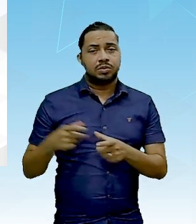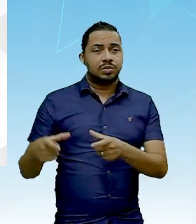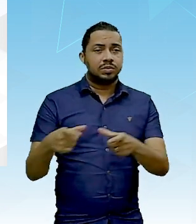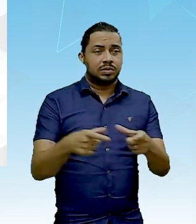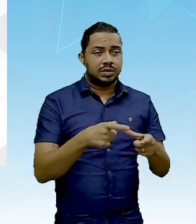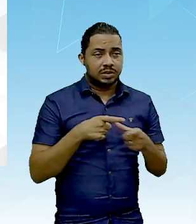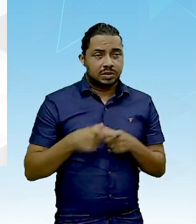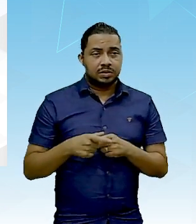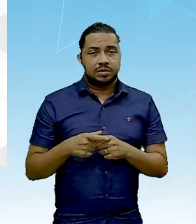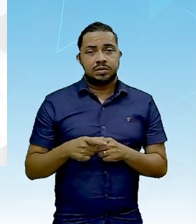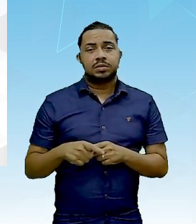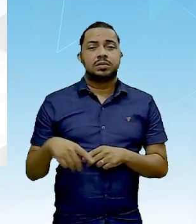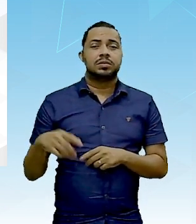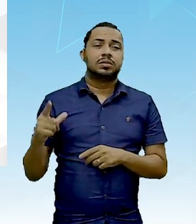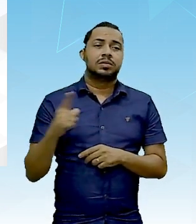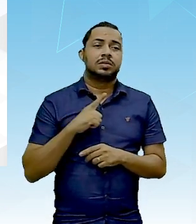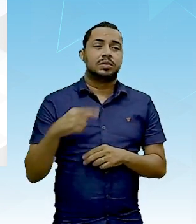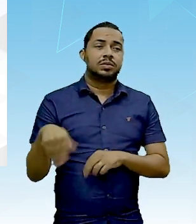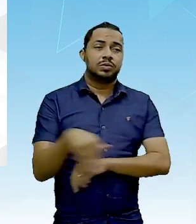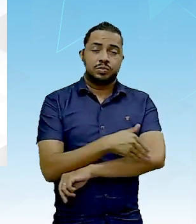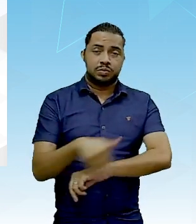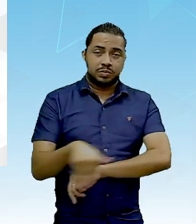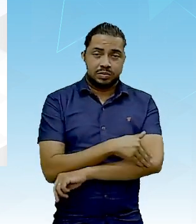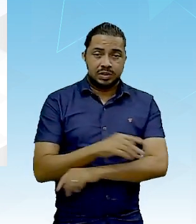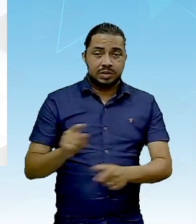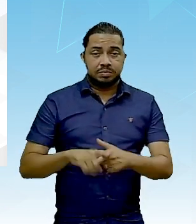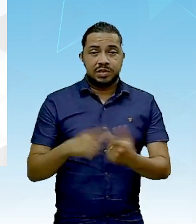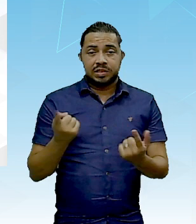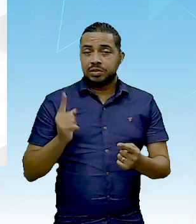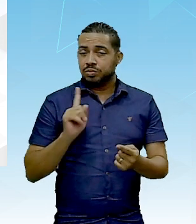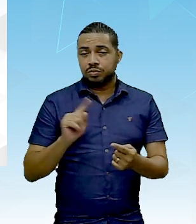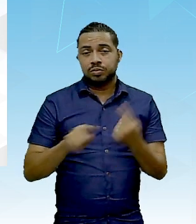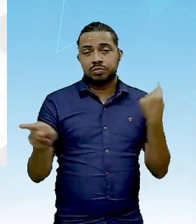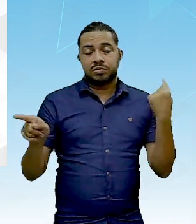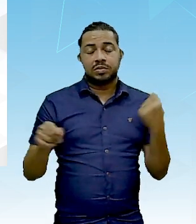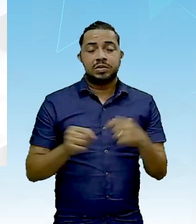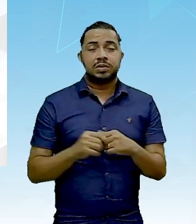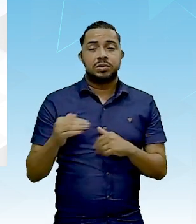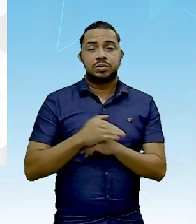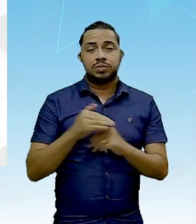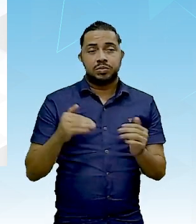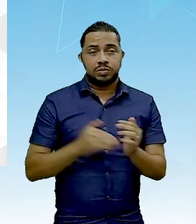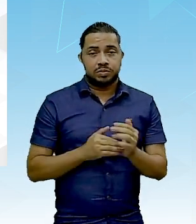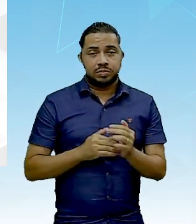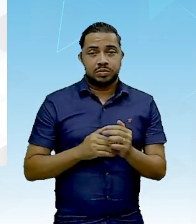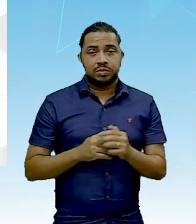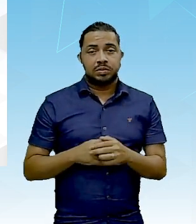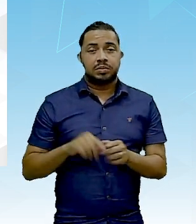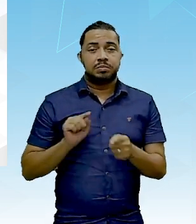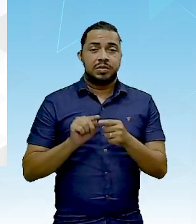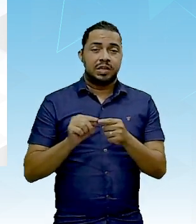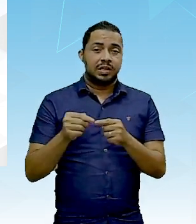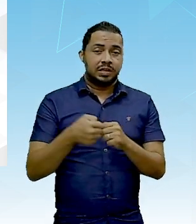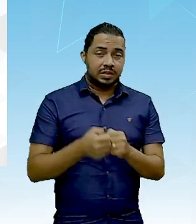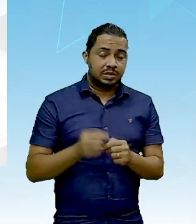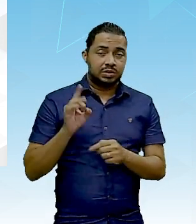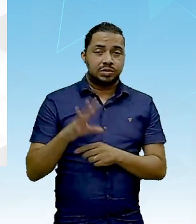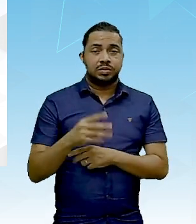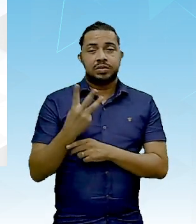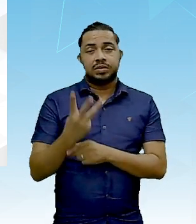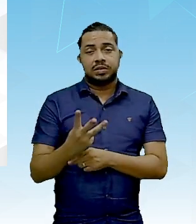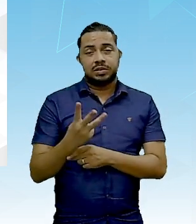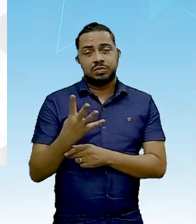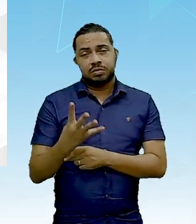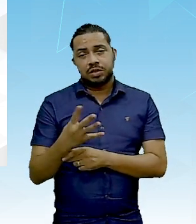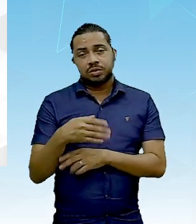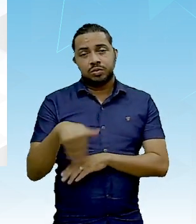locais do teu bairro, 3, 4 ruas, mas aí não corresponde a todo o bairro que você mora. Só são 3, 4